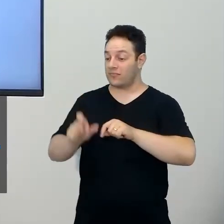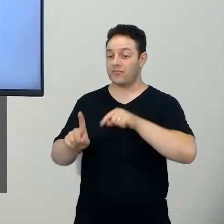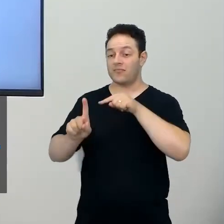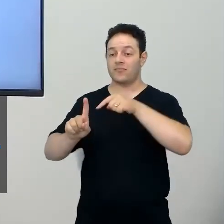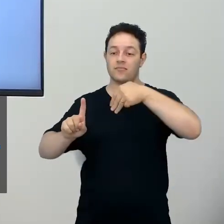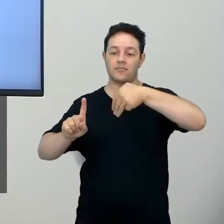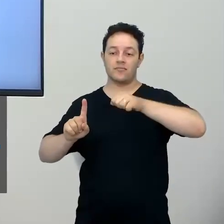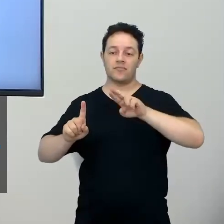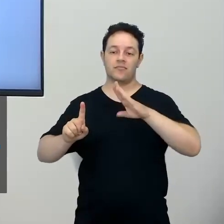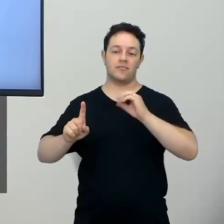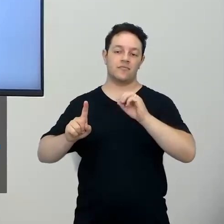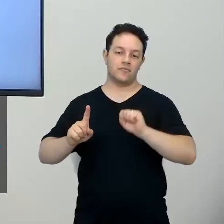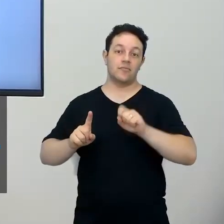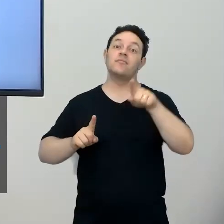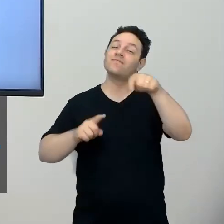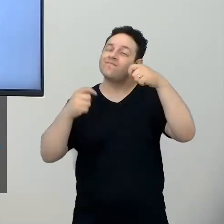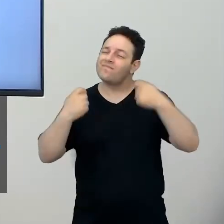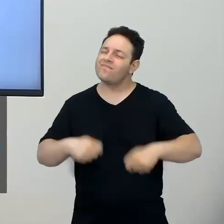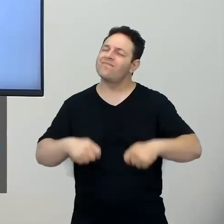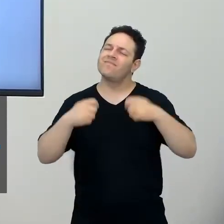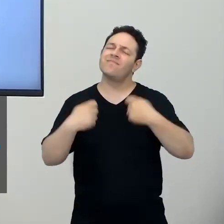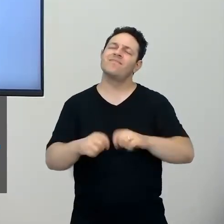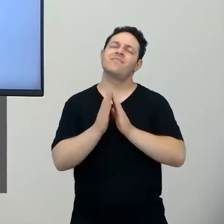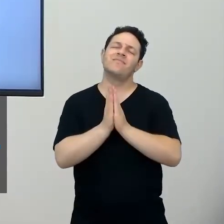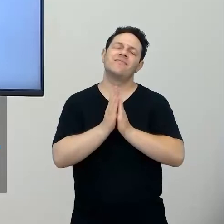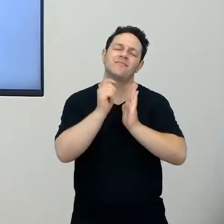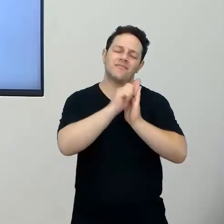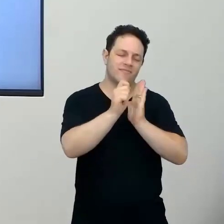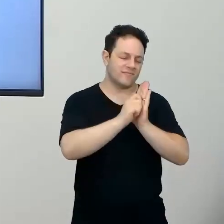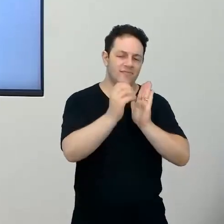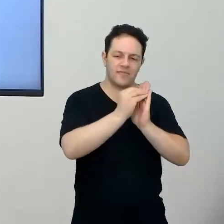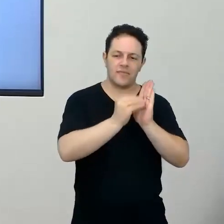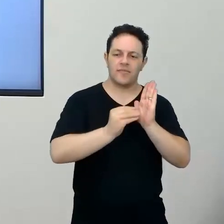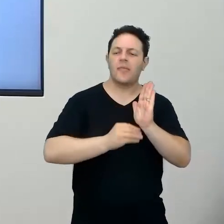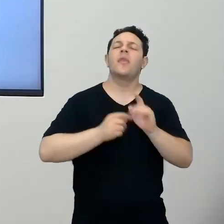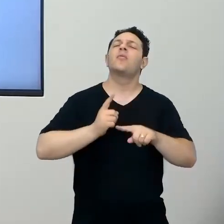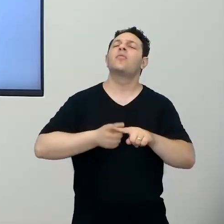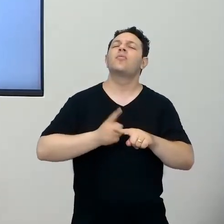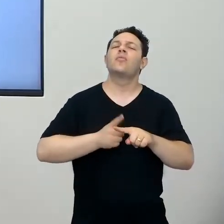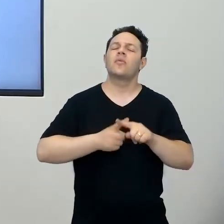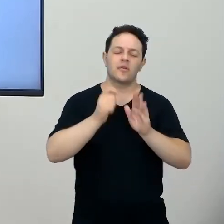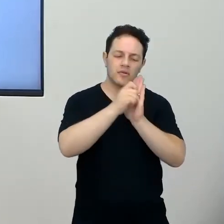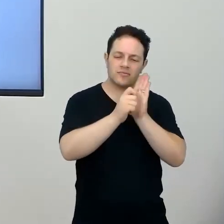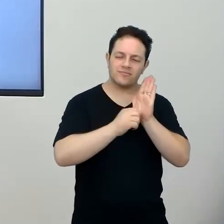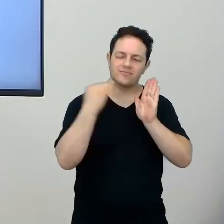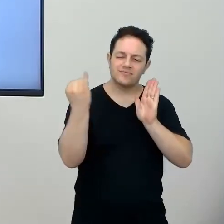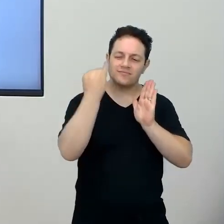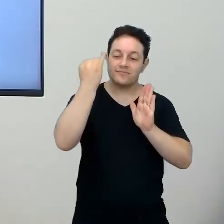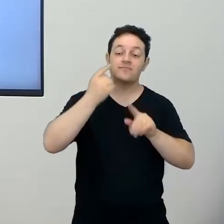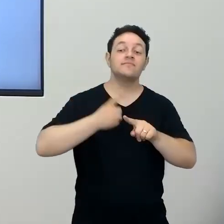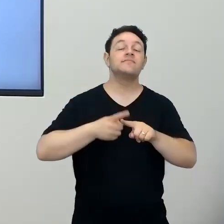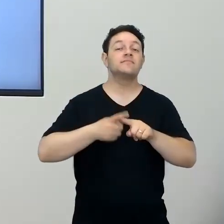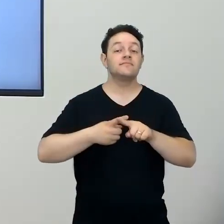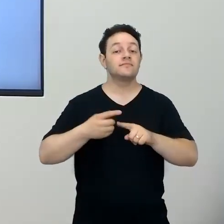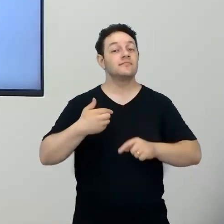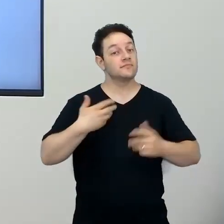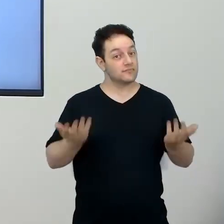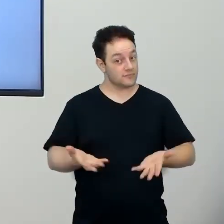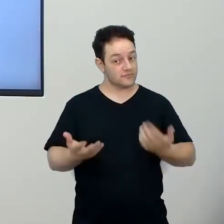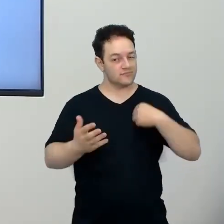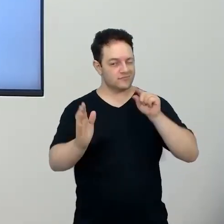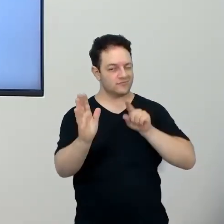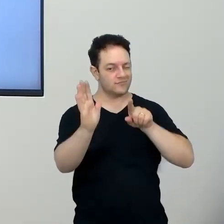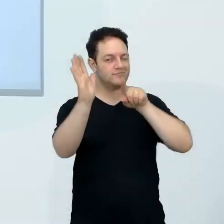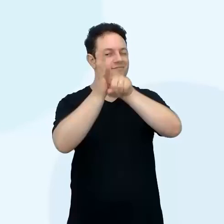É preciso fazer essas anotações. Por que a gente precisa fazer essas anotações? Porque agora eu vou lançar uma pergunta